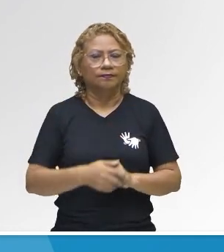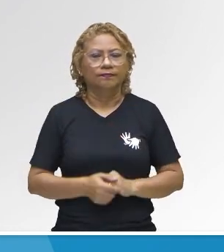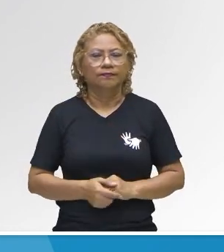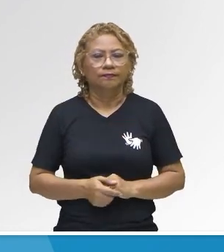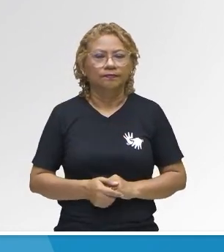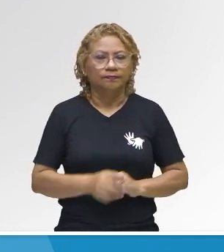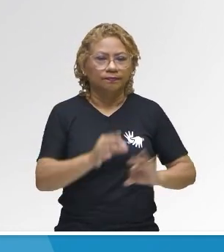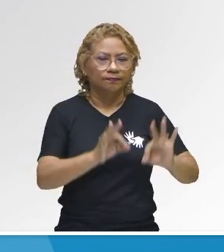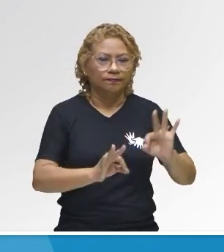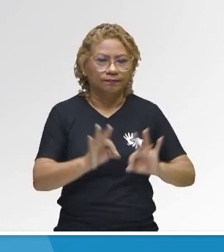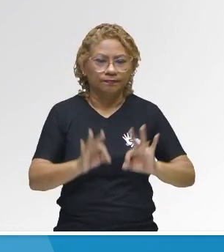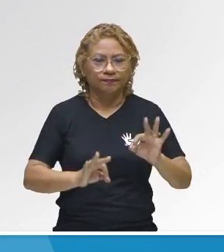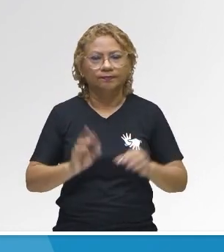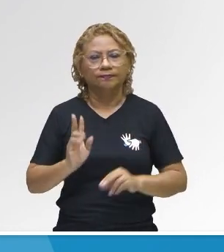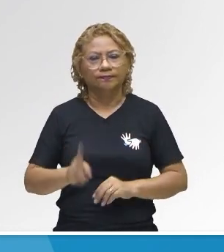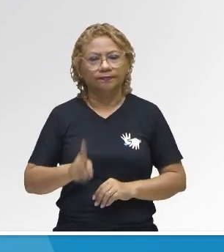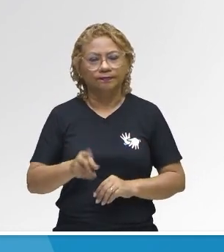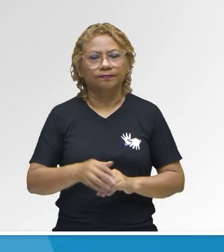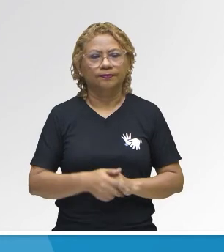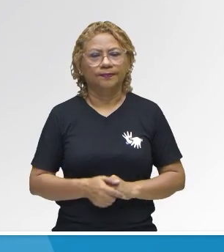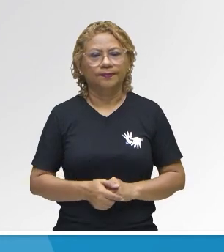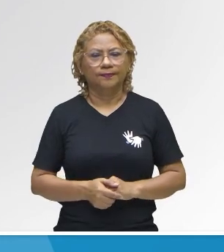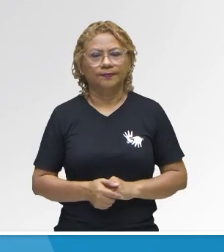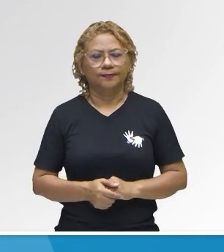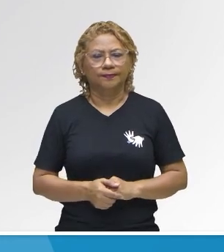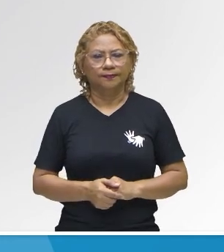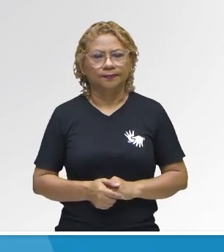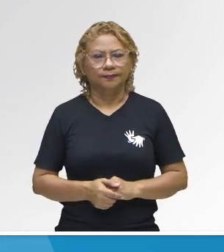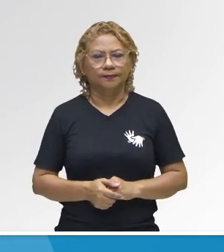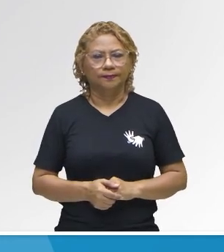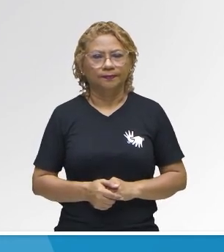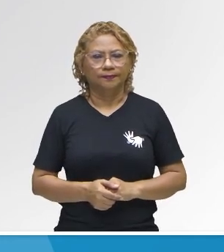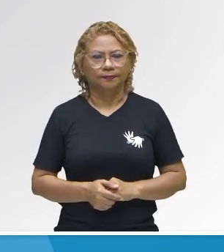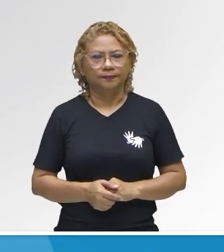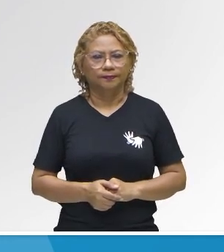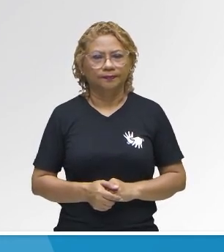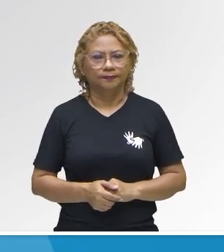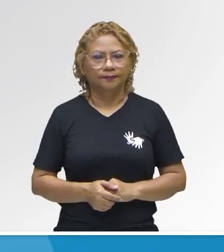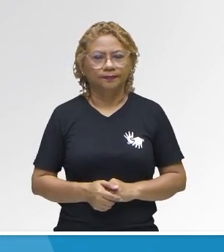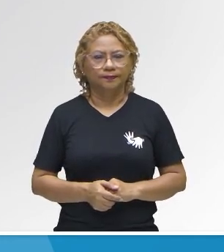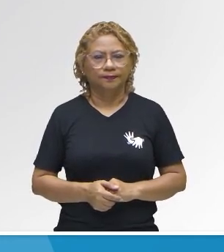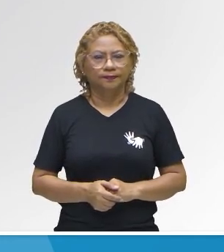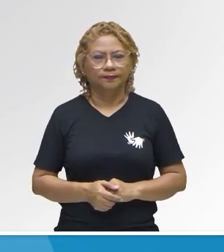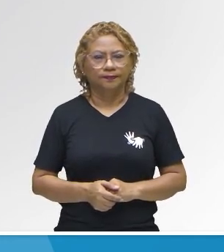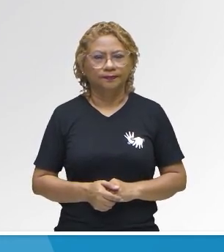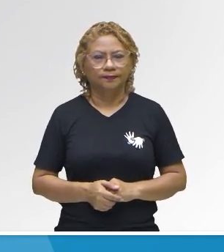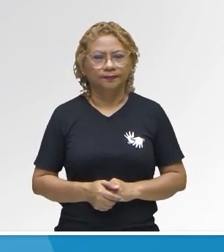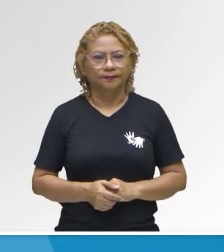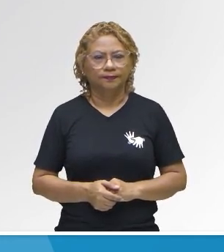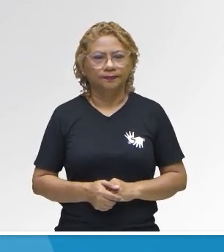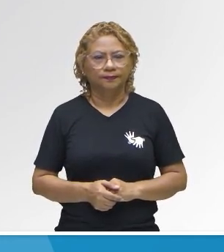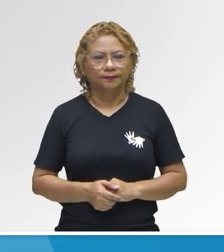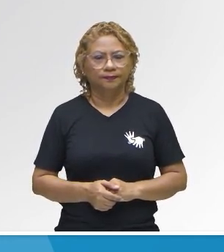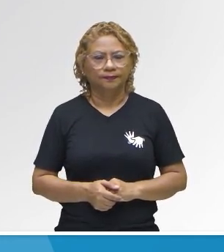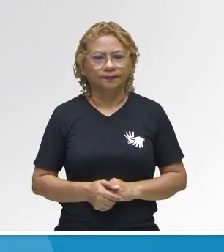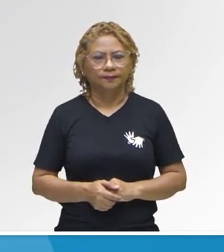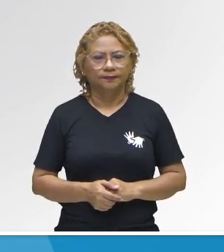isso aqui, nós vamos ter como resultado final